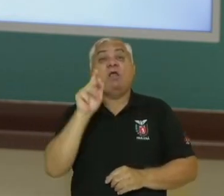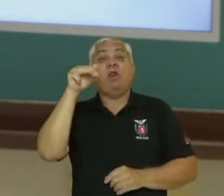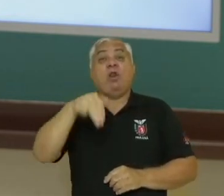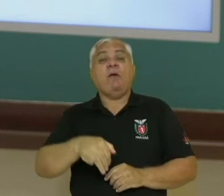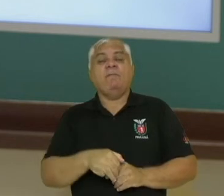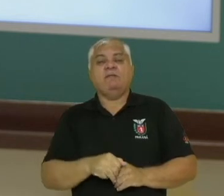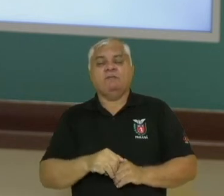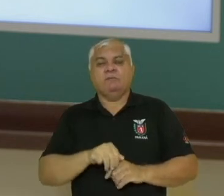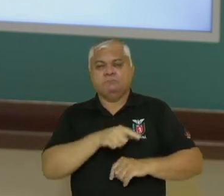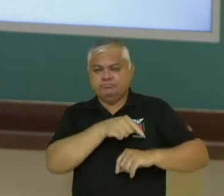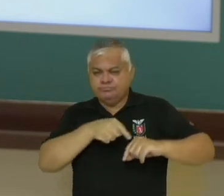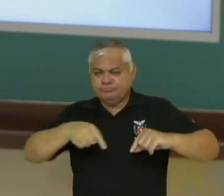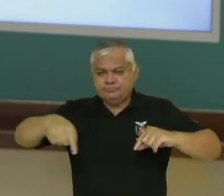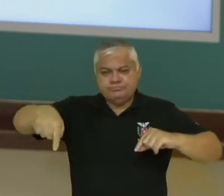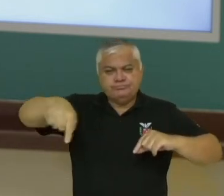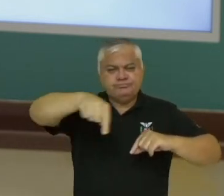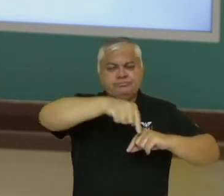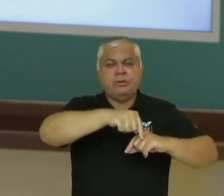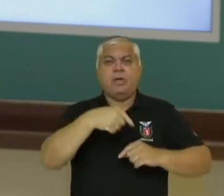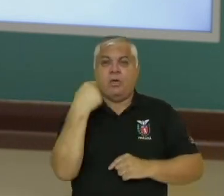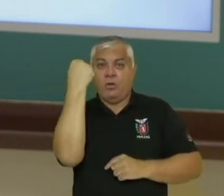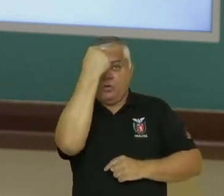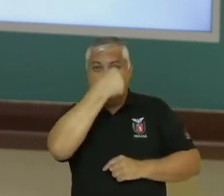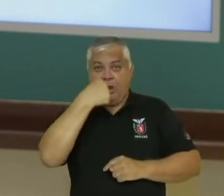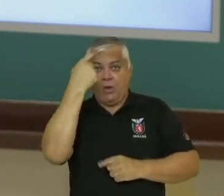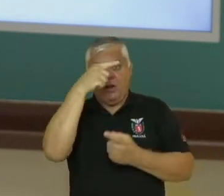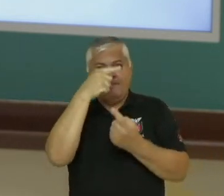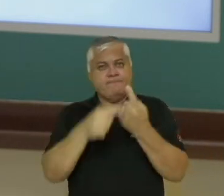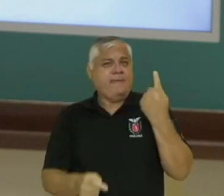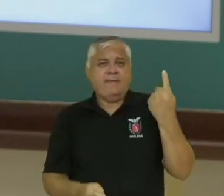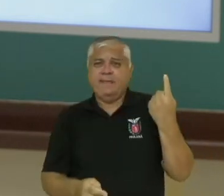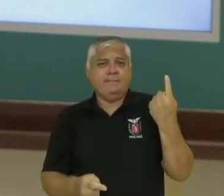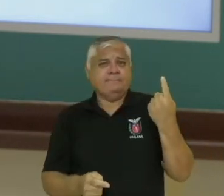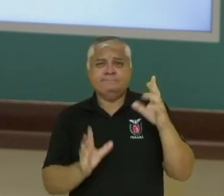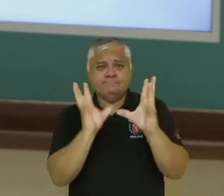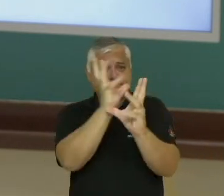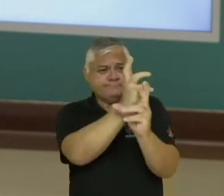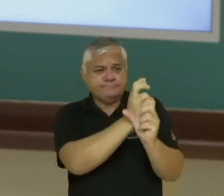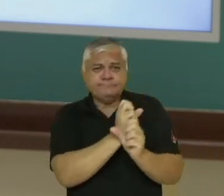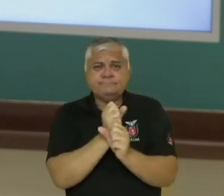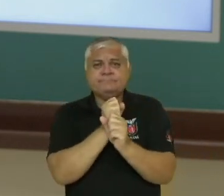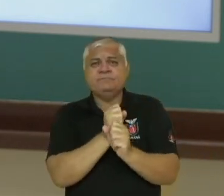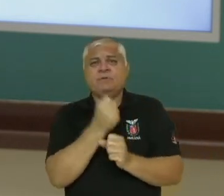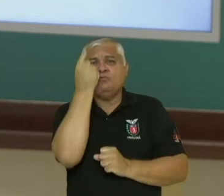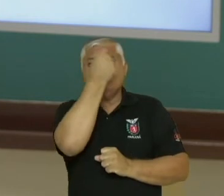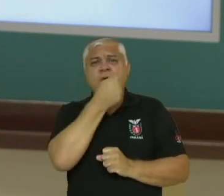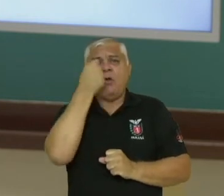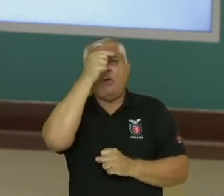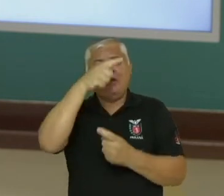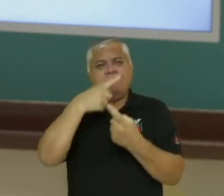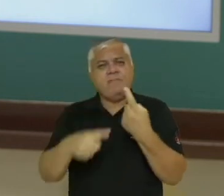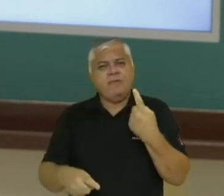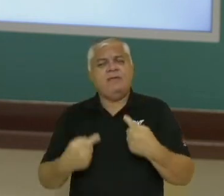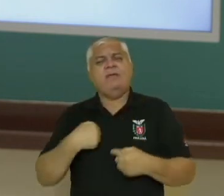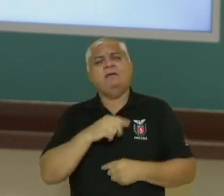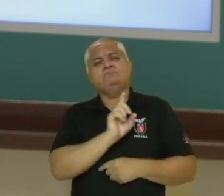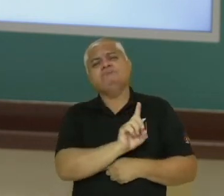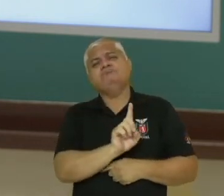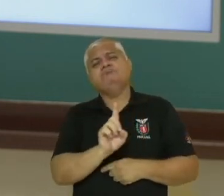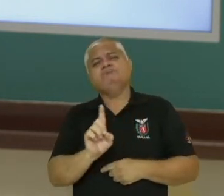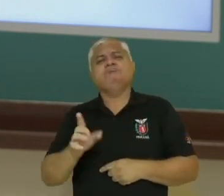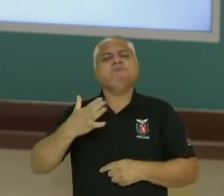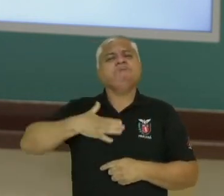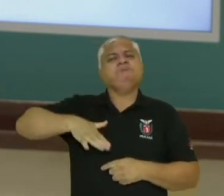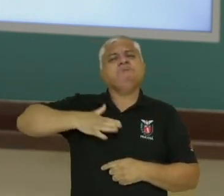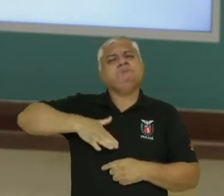em 1h30. Ou seja, somando todos aqueles tempinhos que vocês viram, vai dar 1h30, certo? Bem devagarinho, né? Pois